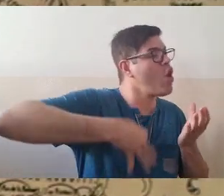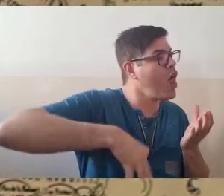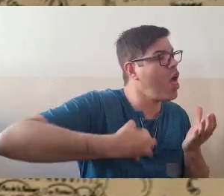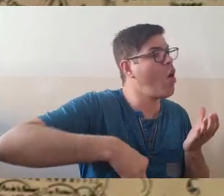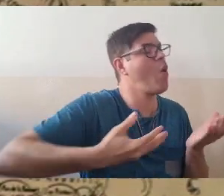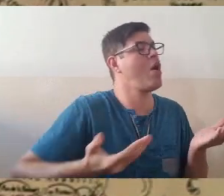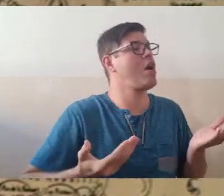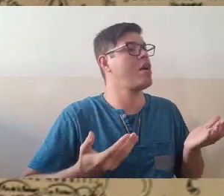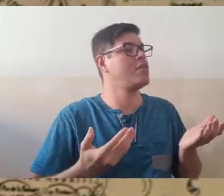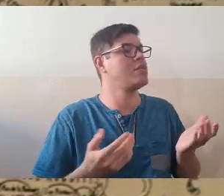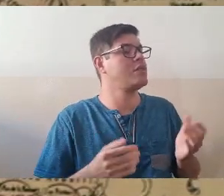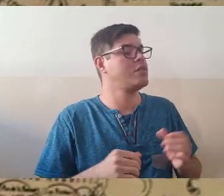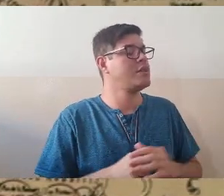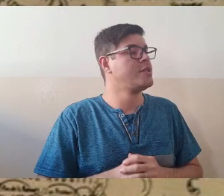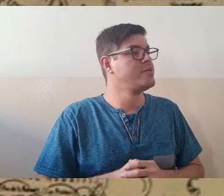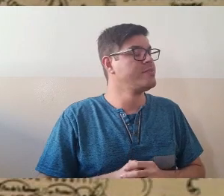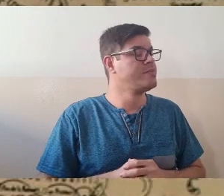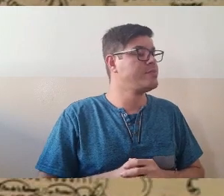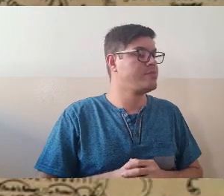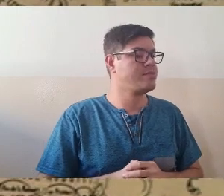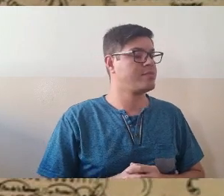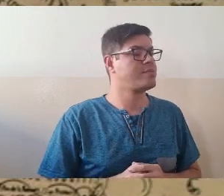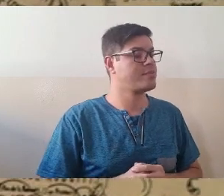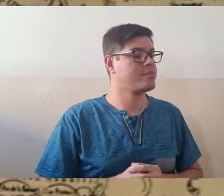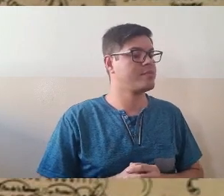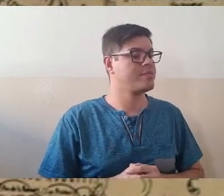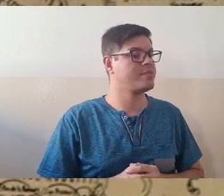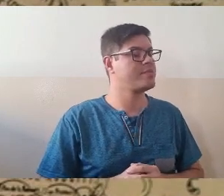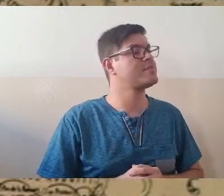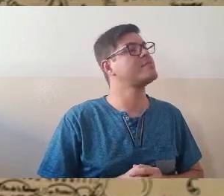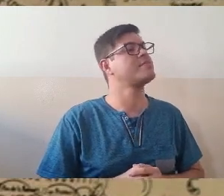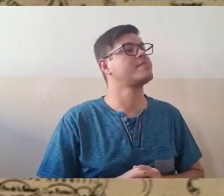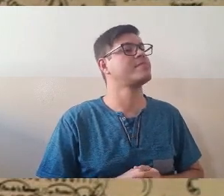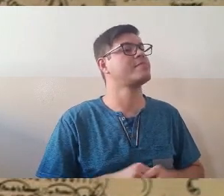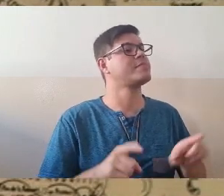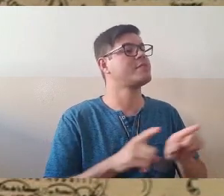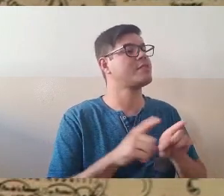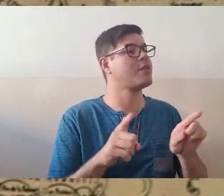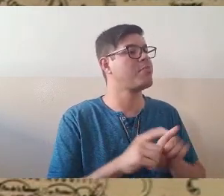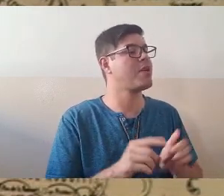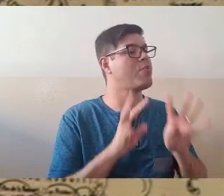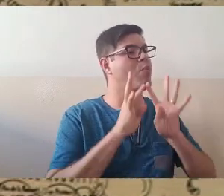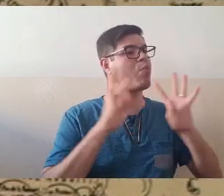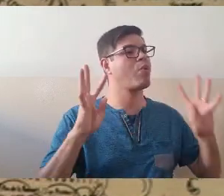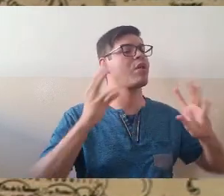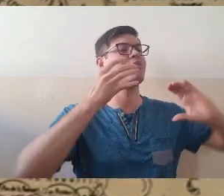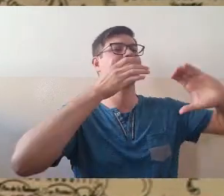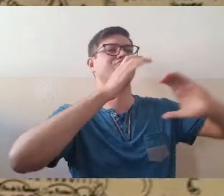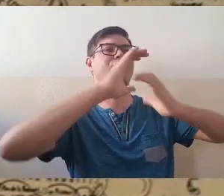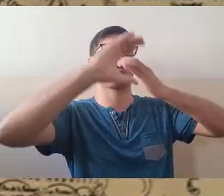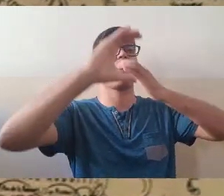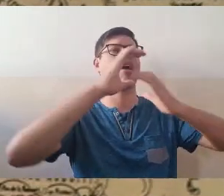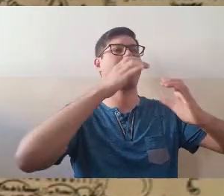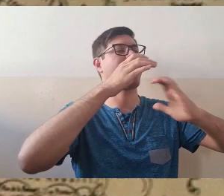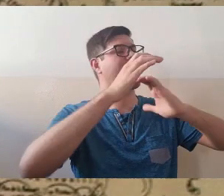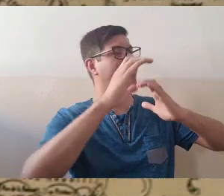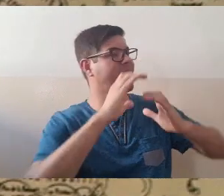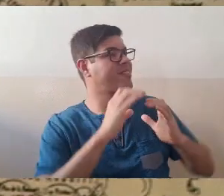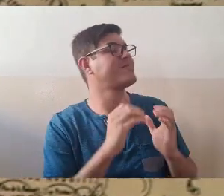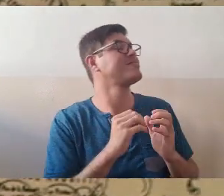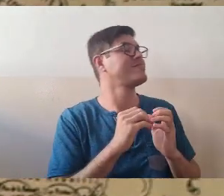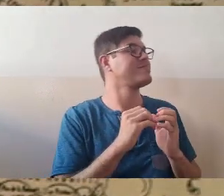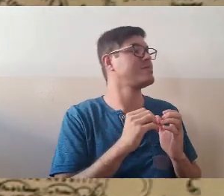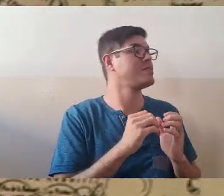vida. E oficina agora começou de coral. Que beleza. Em parceria com